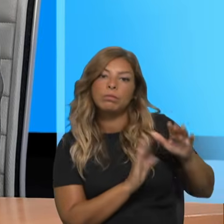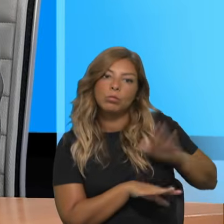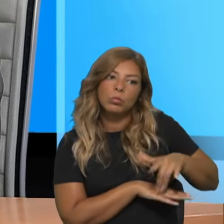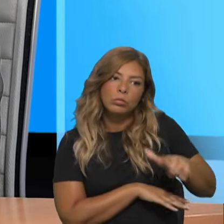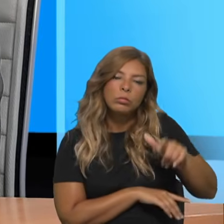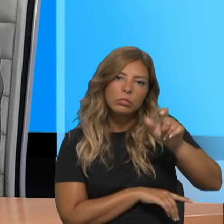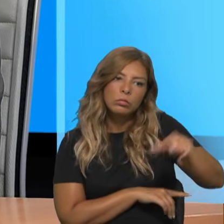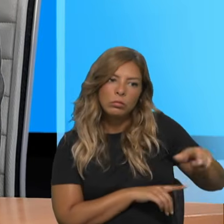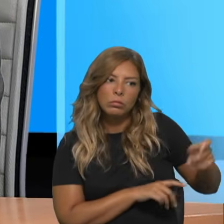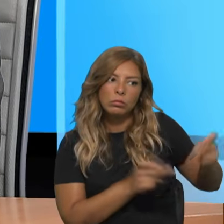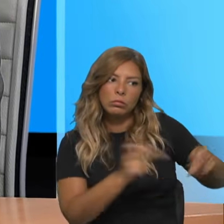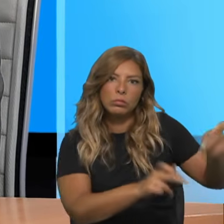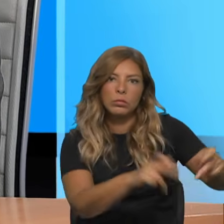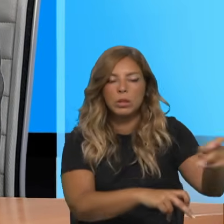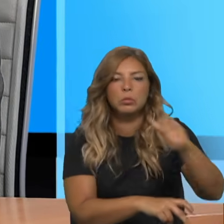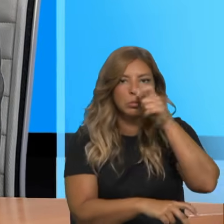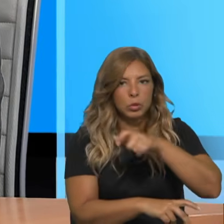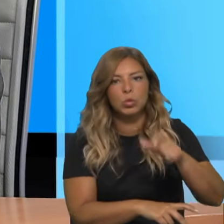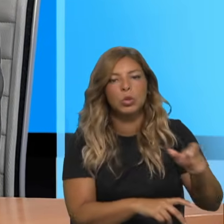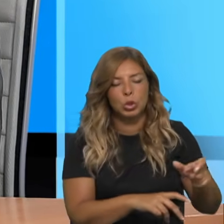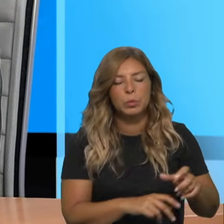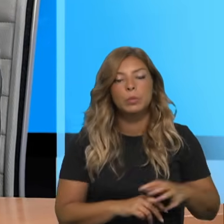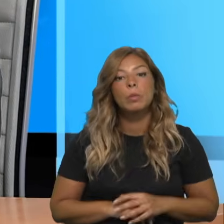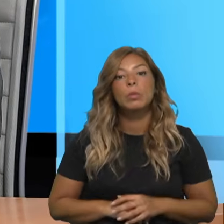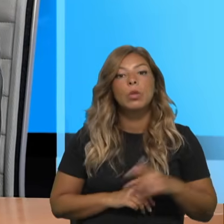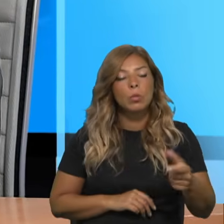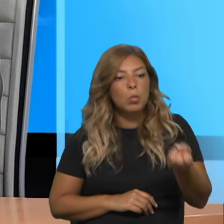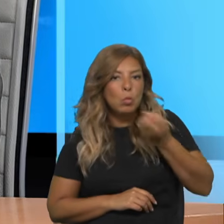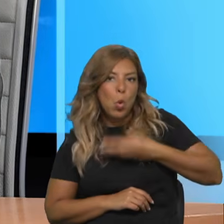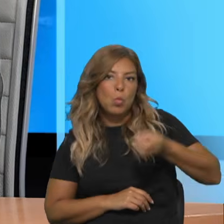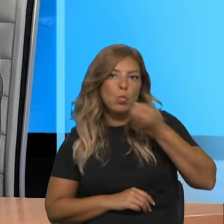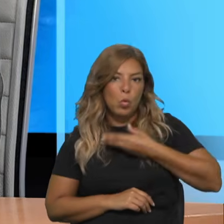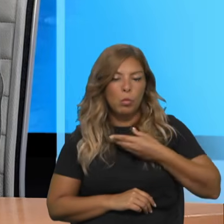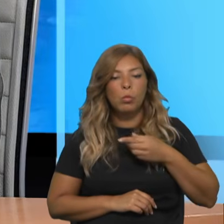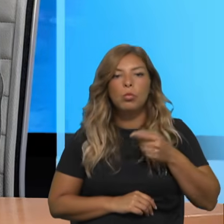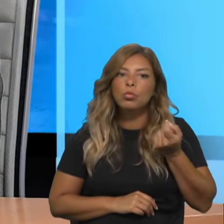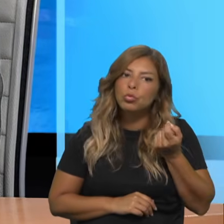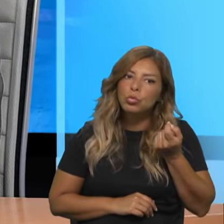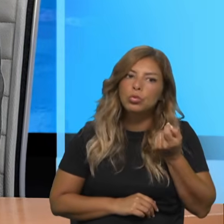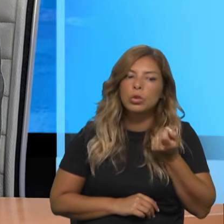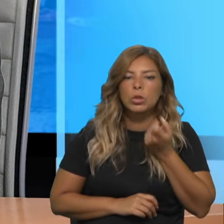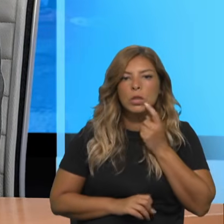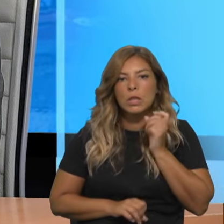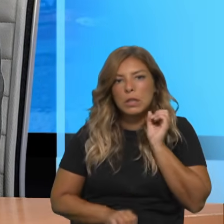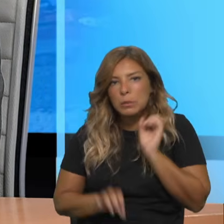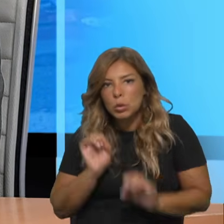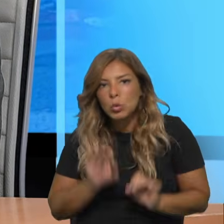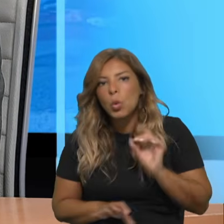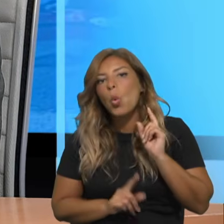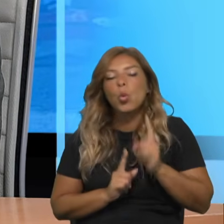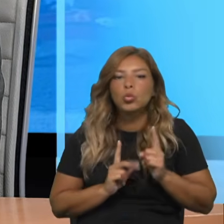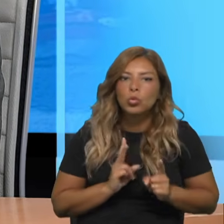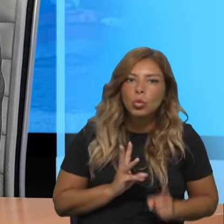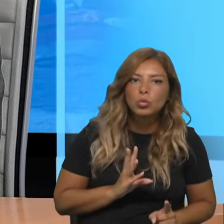sofrimento destas pessoas. Ele transmitiu-nos um pouco o ponto da situação. De